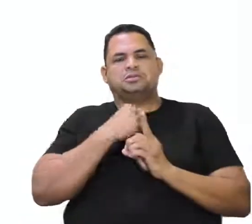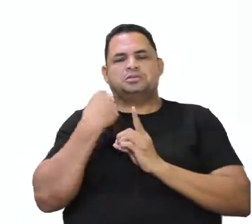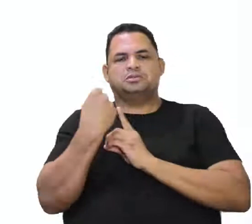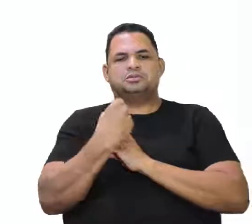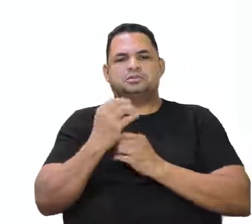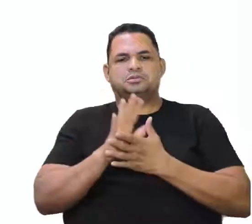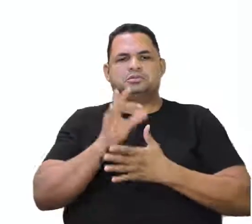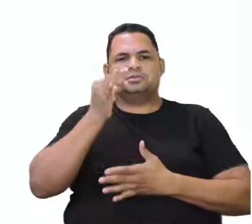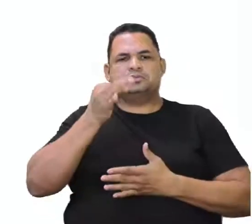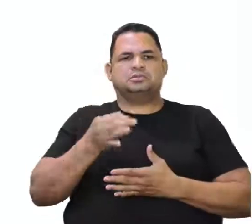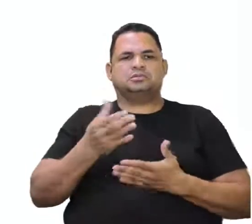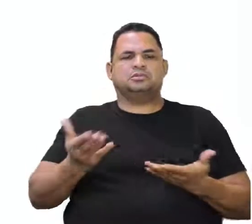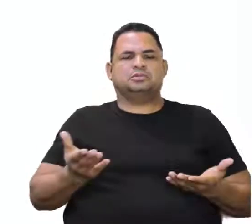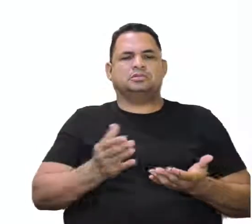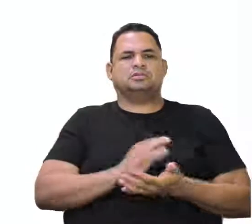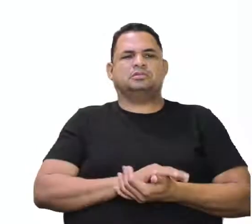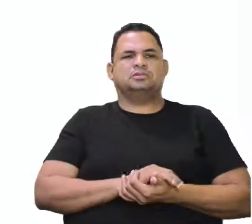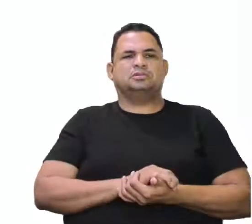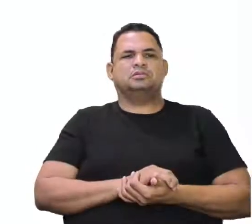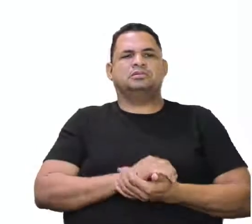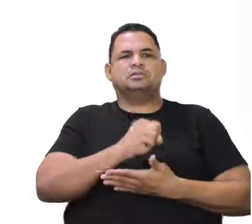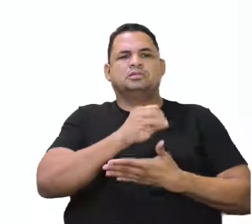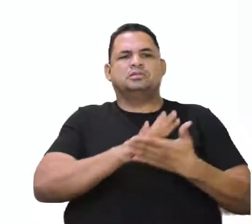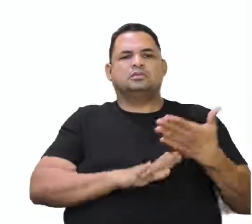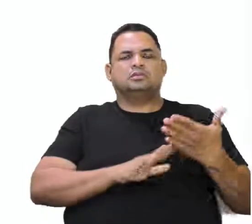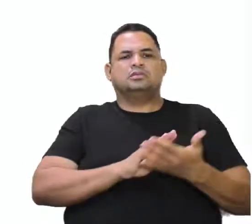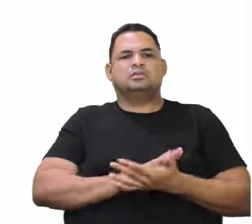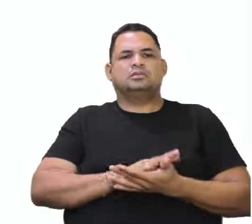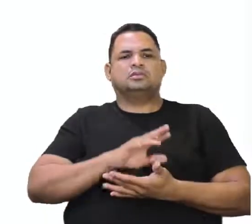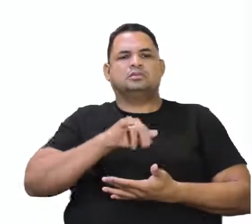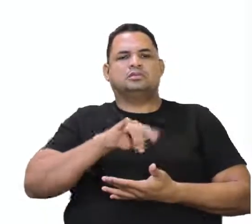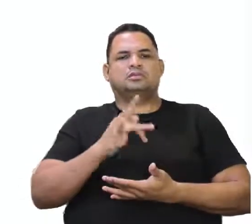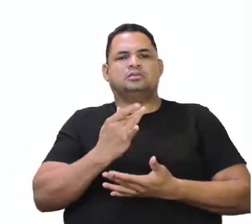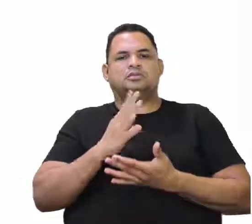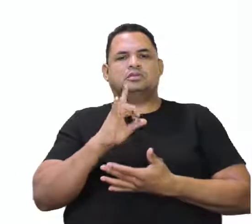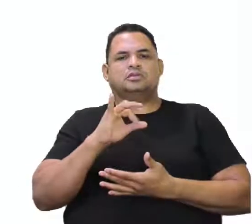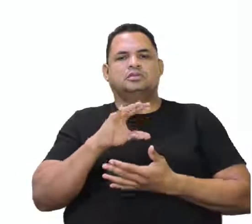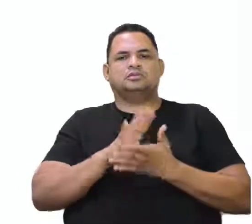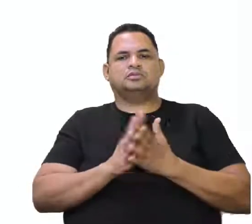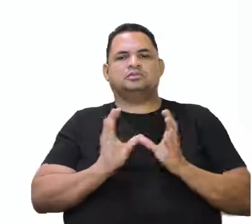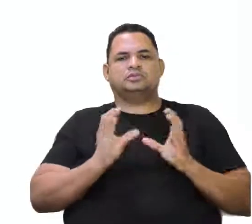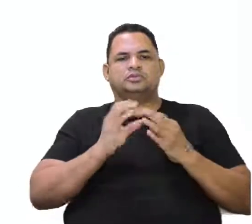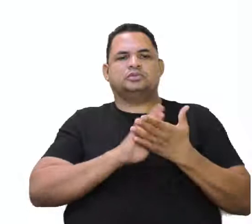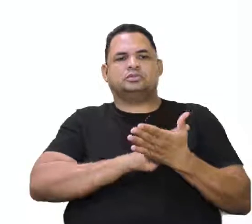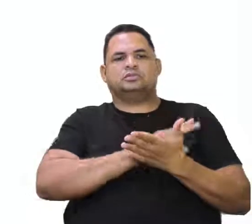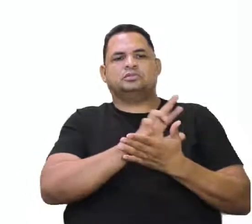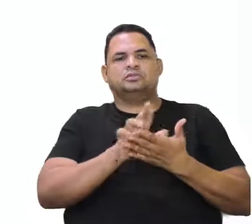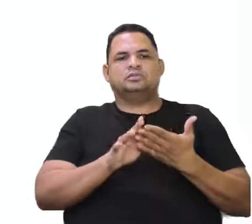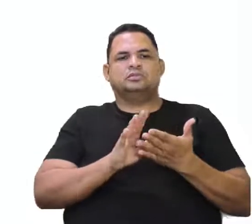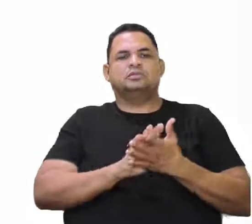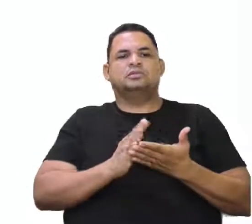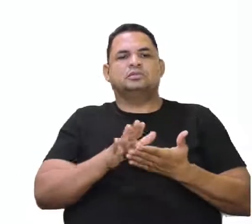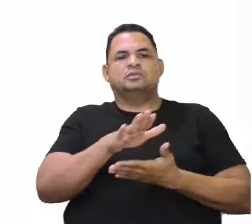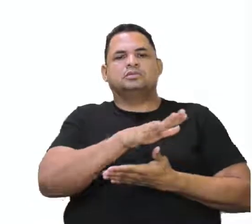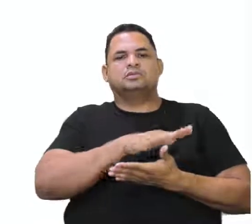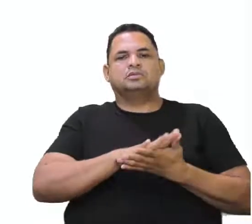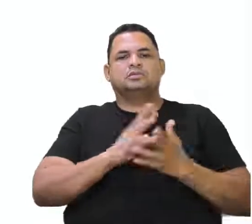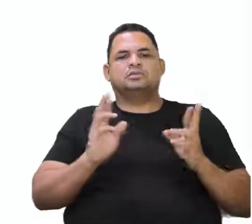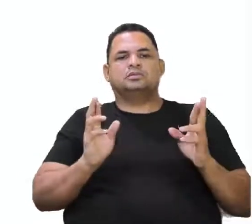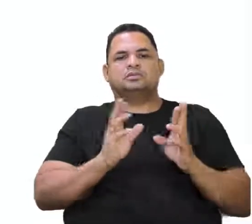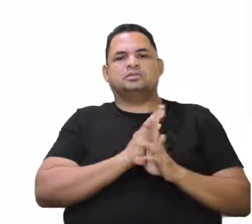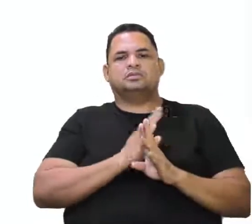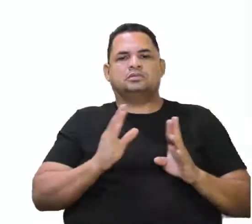socializa, tá certo? Aí mais uma questãozinha. Um nicho ecológico é um conjunto de diversas variáveis